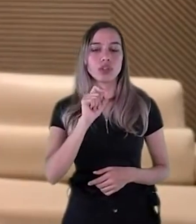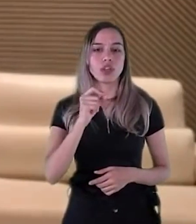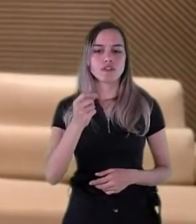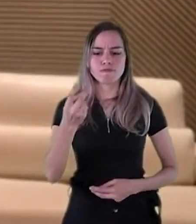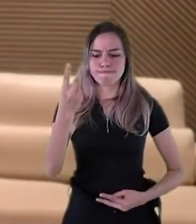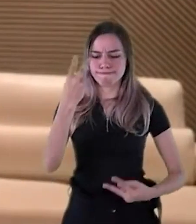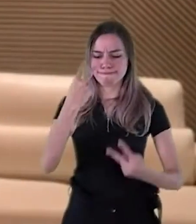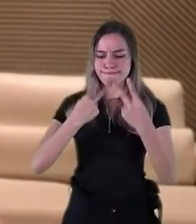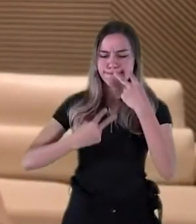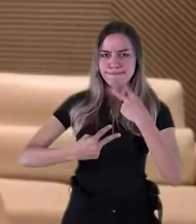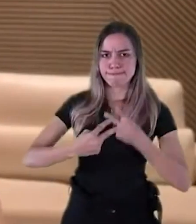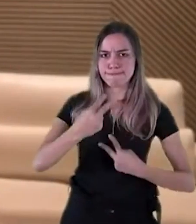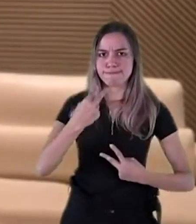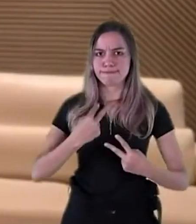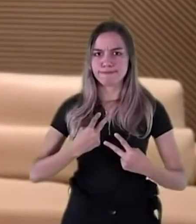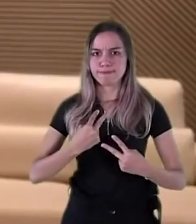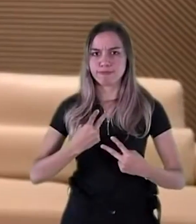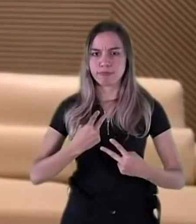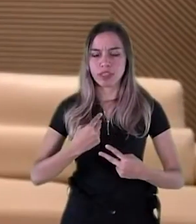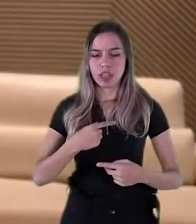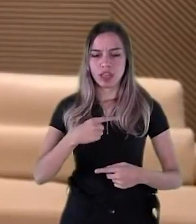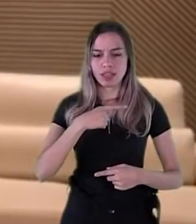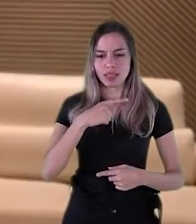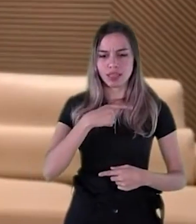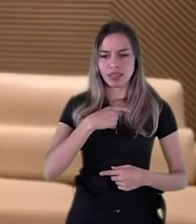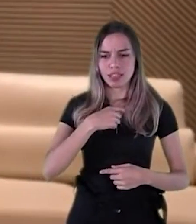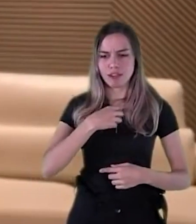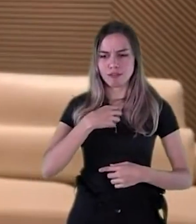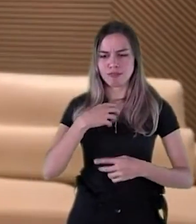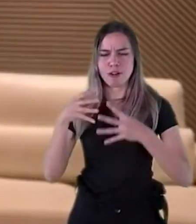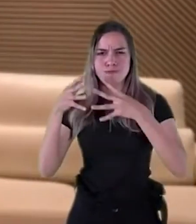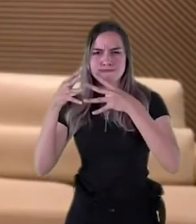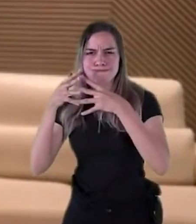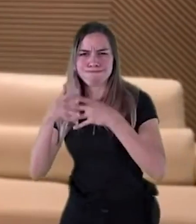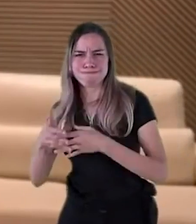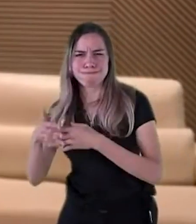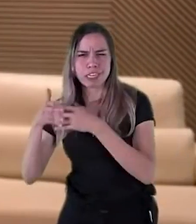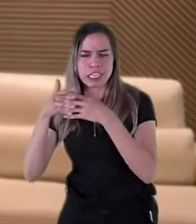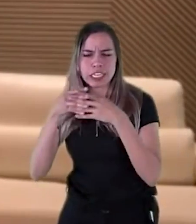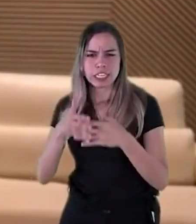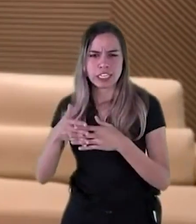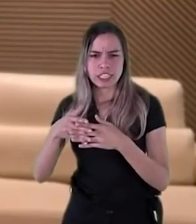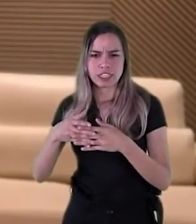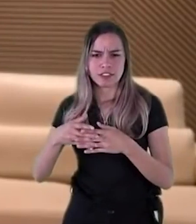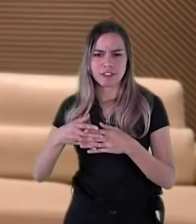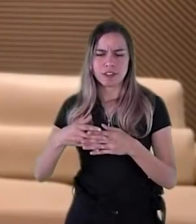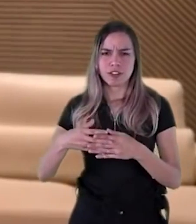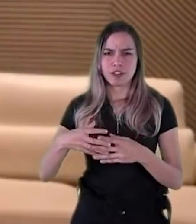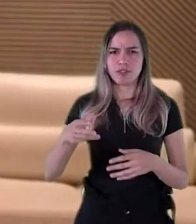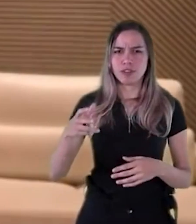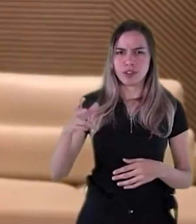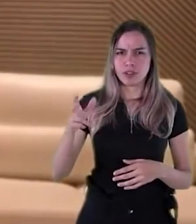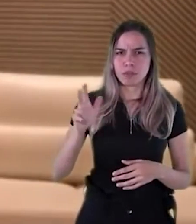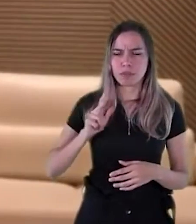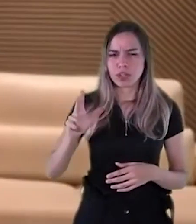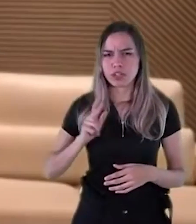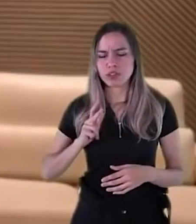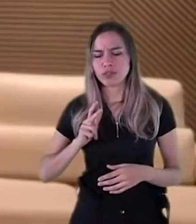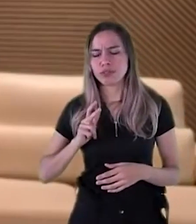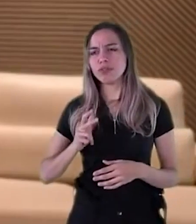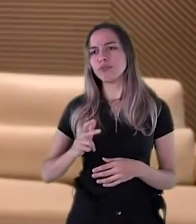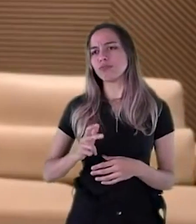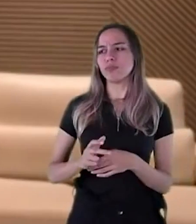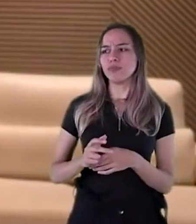muitos momentos nós vivemos esse conflito que é tão, tão, tão atual. Eu tenho uma sensação de